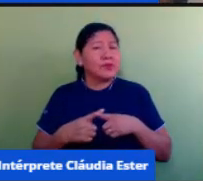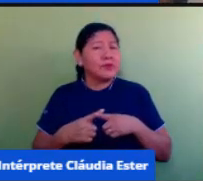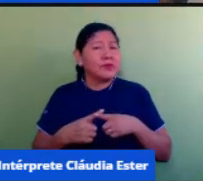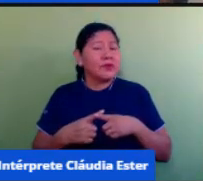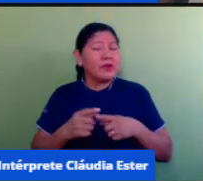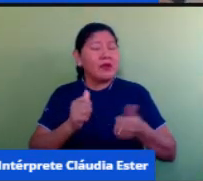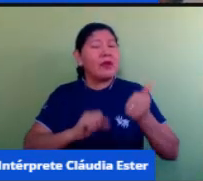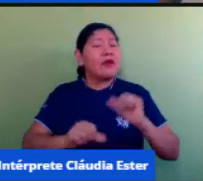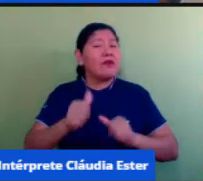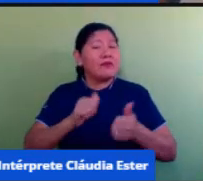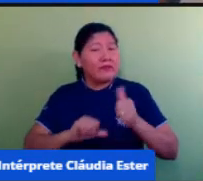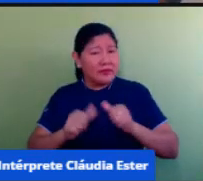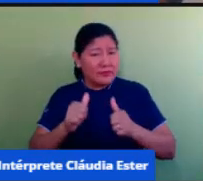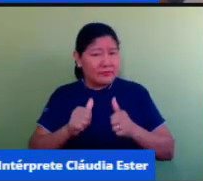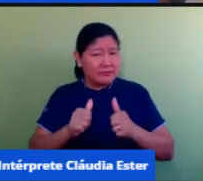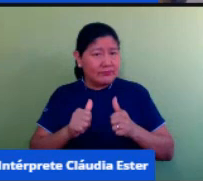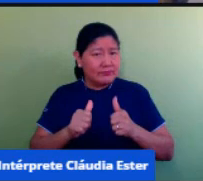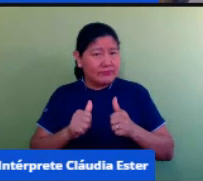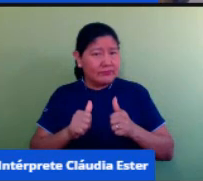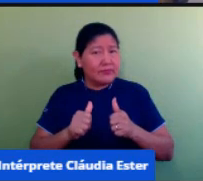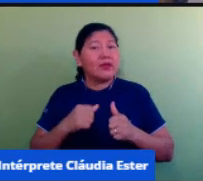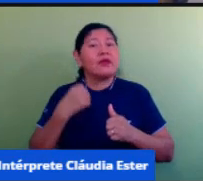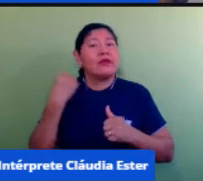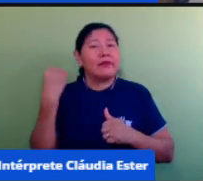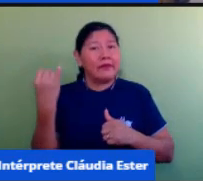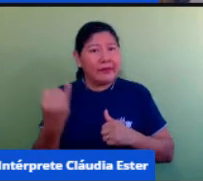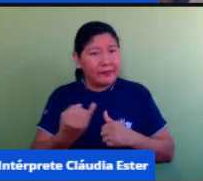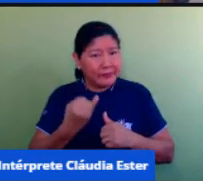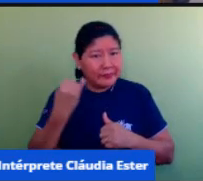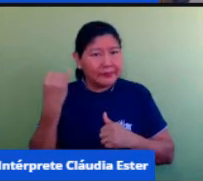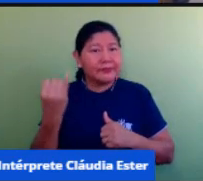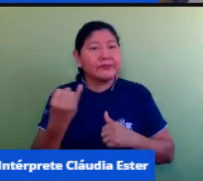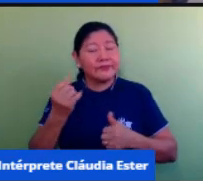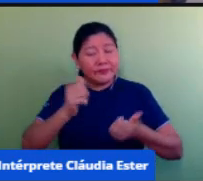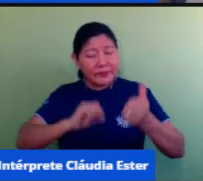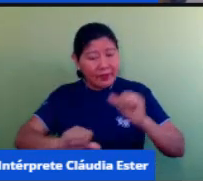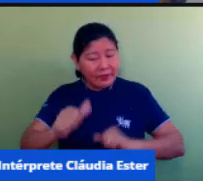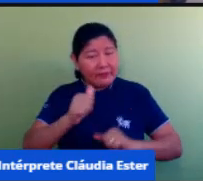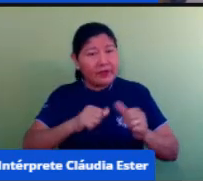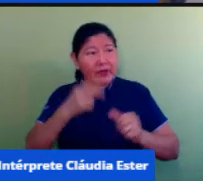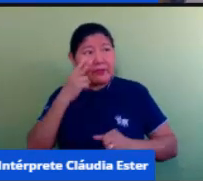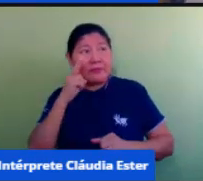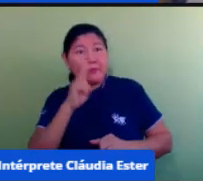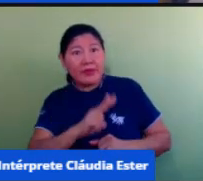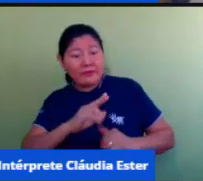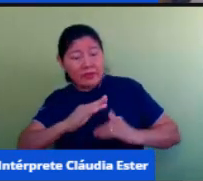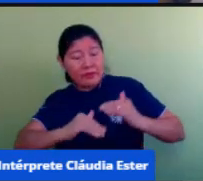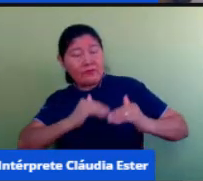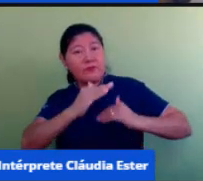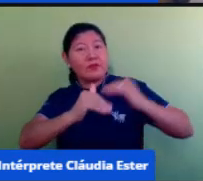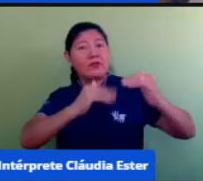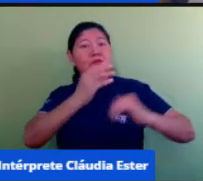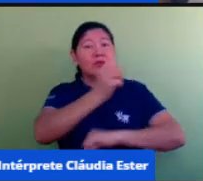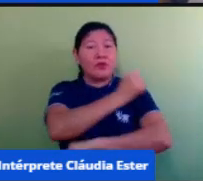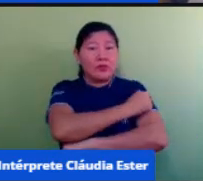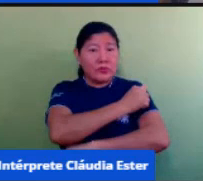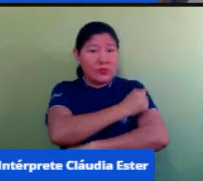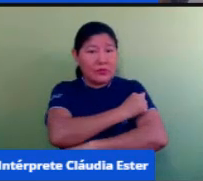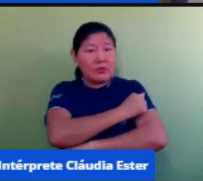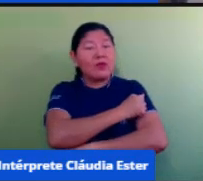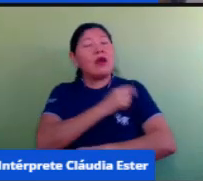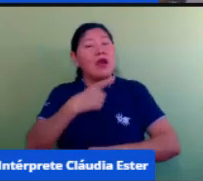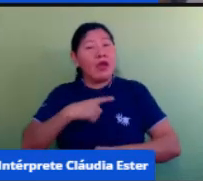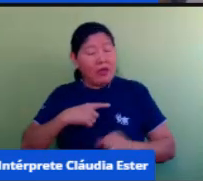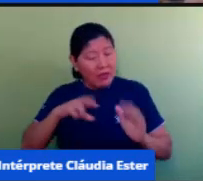avaliar? Avaliar é importante para a aprendizagem do estudante e está ligado à parte instrumental do trabalho